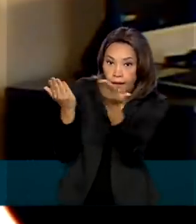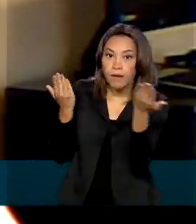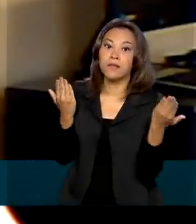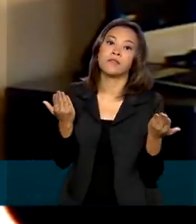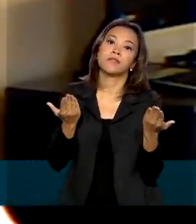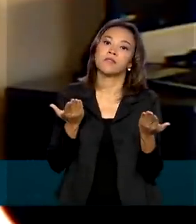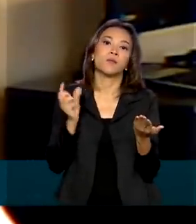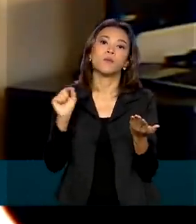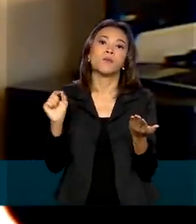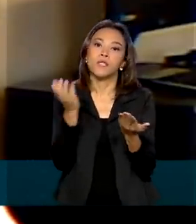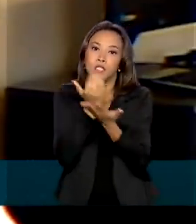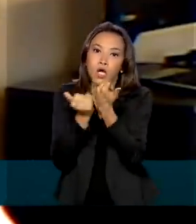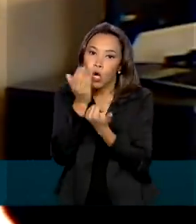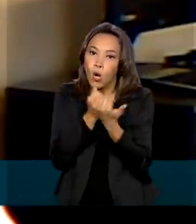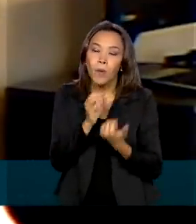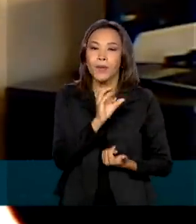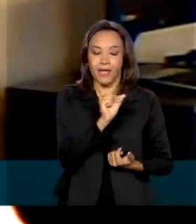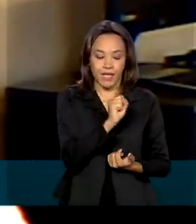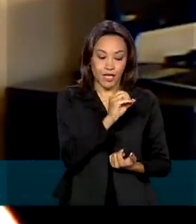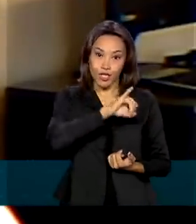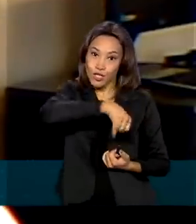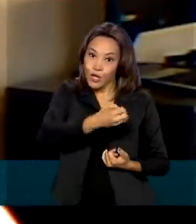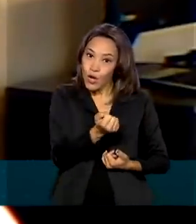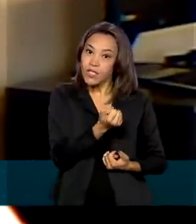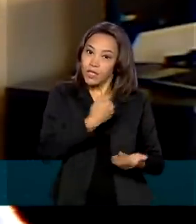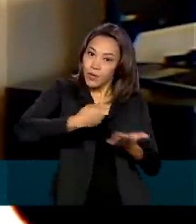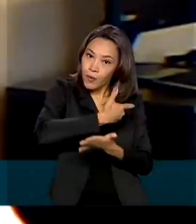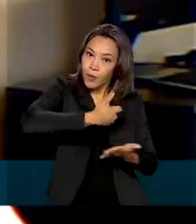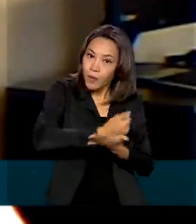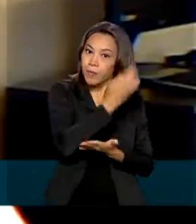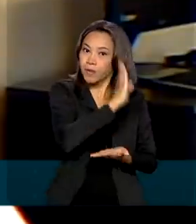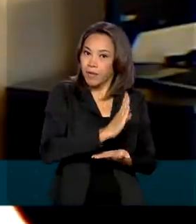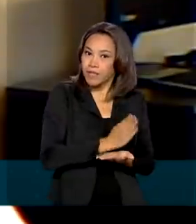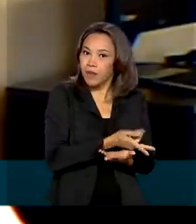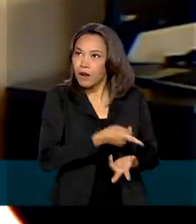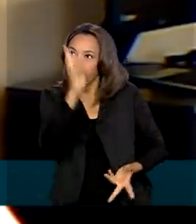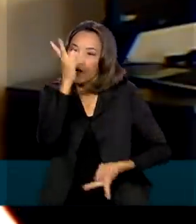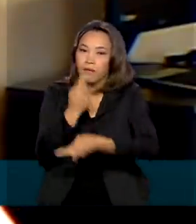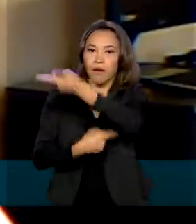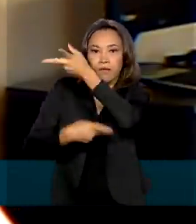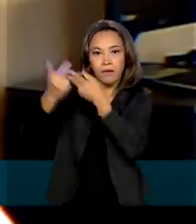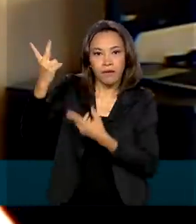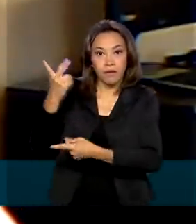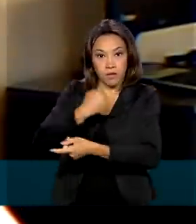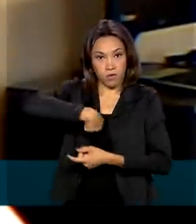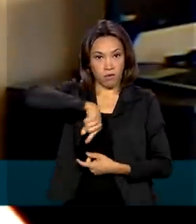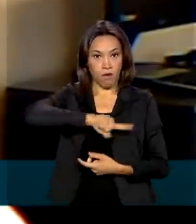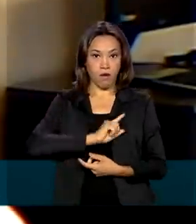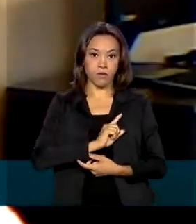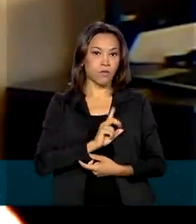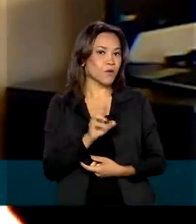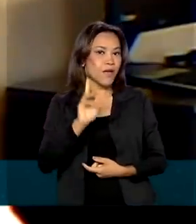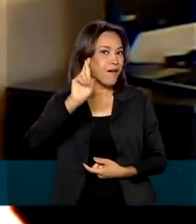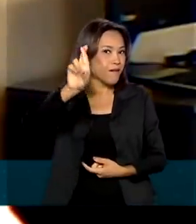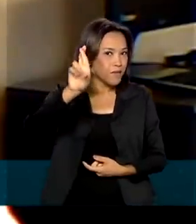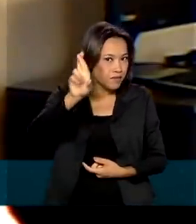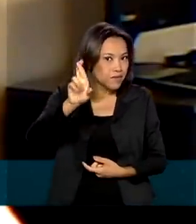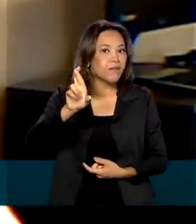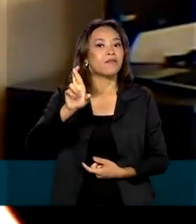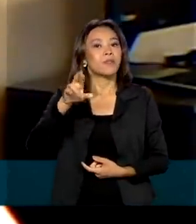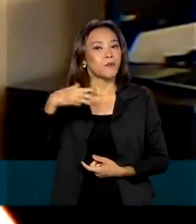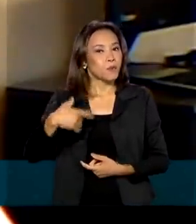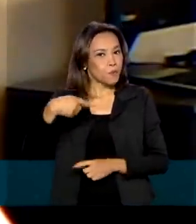da soja e do Milho brasileiro ou seja nós representamos uma